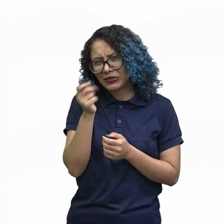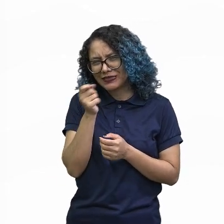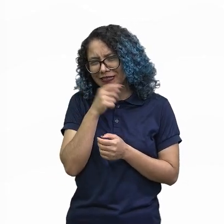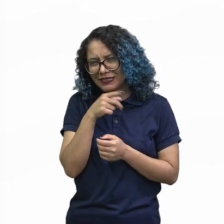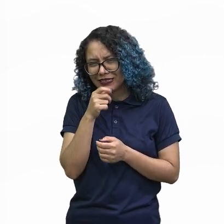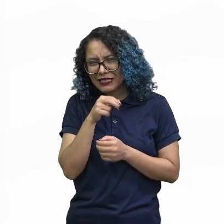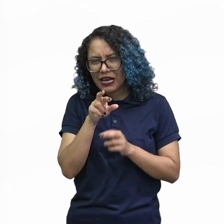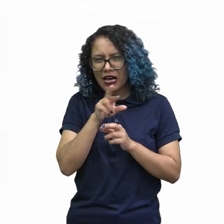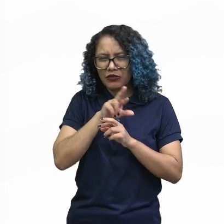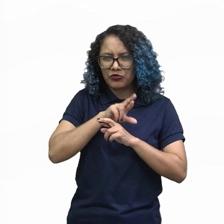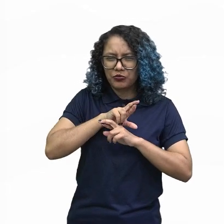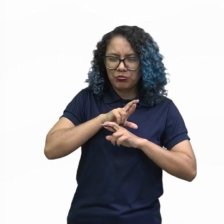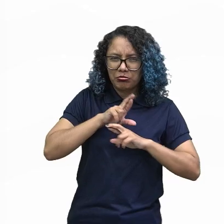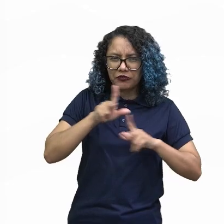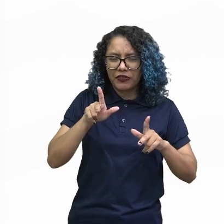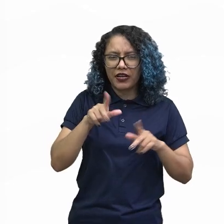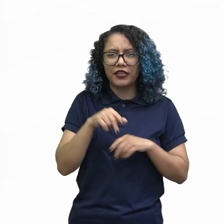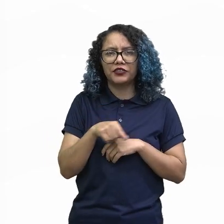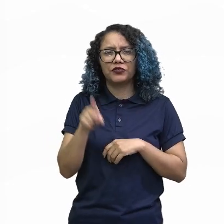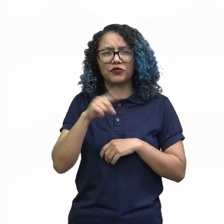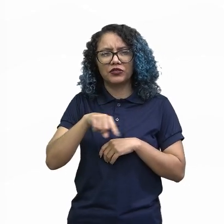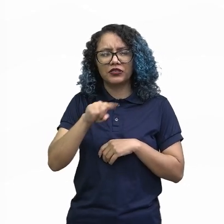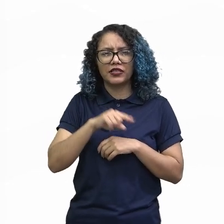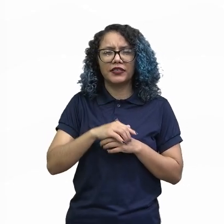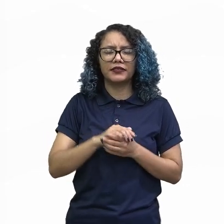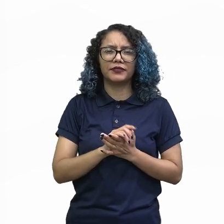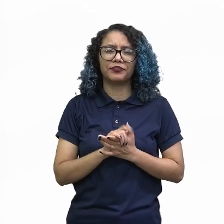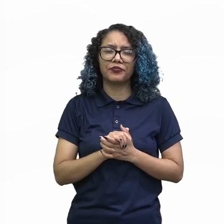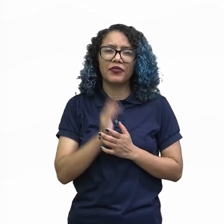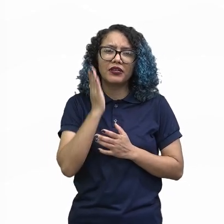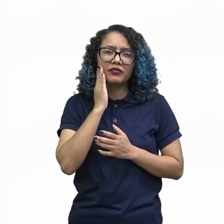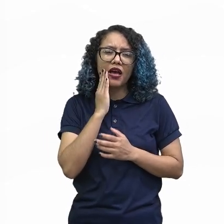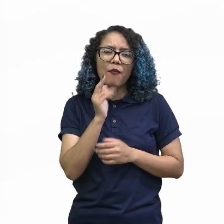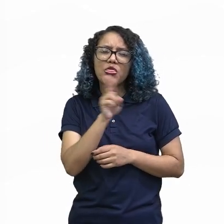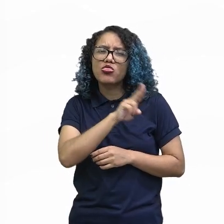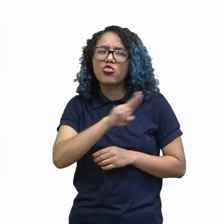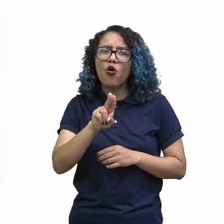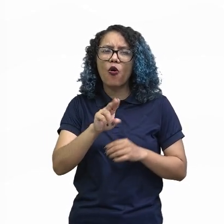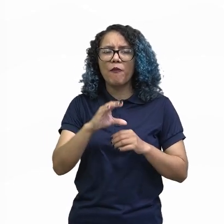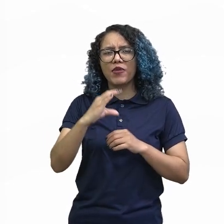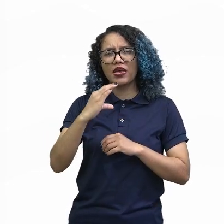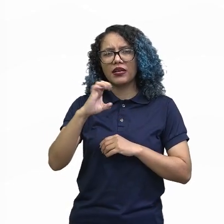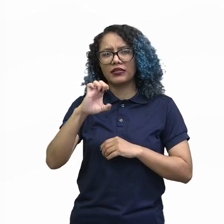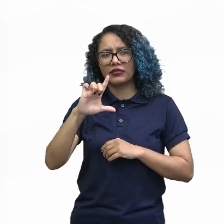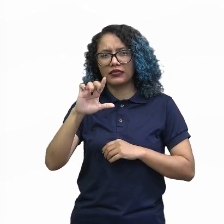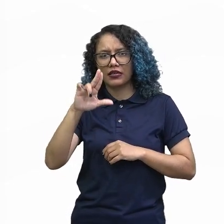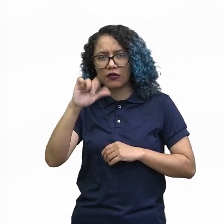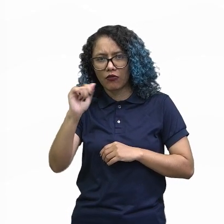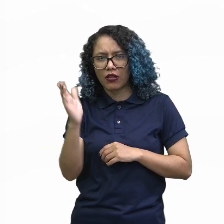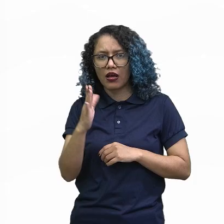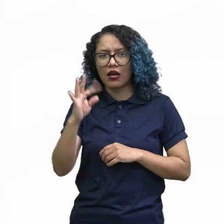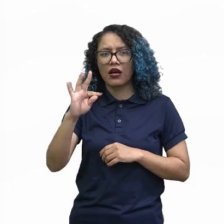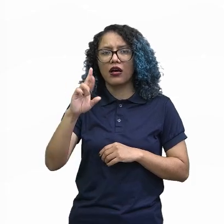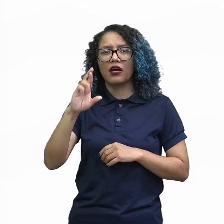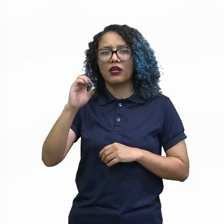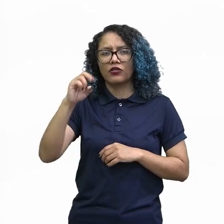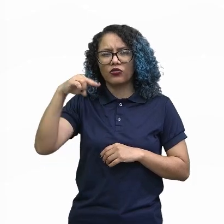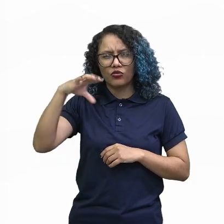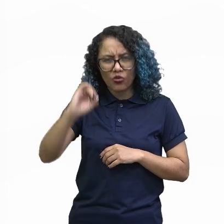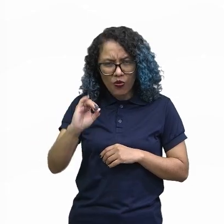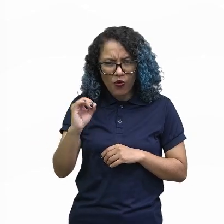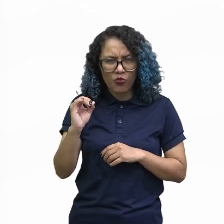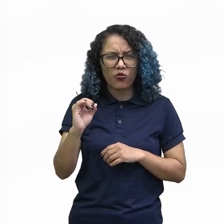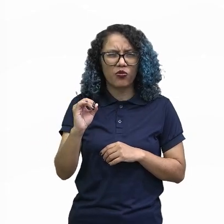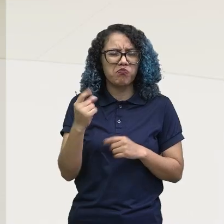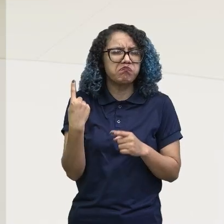já se perguntou de onde que vem esse nome? Por que os cientistas deram esse nome aí de célula-tronco? Será que tem a ver com o tronco da